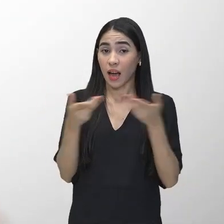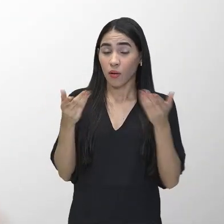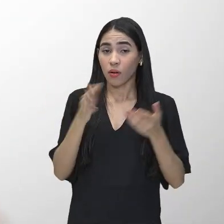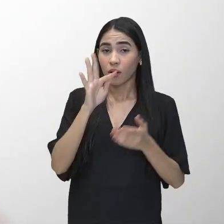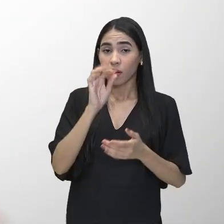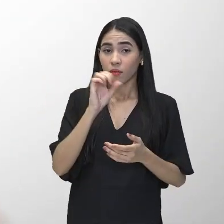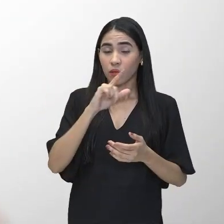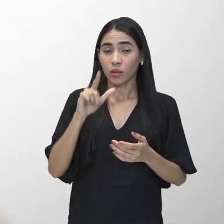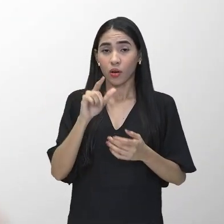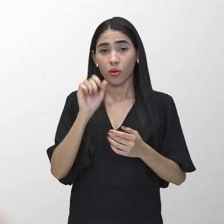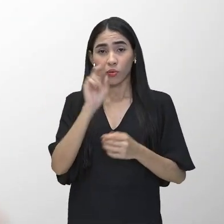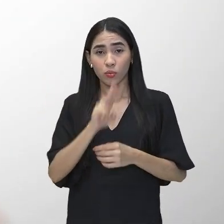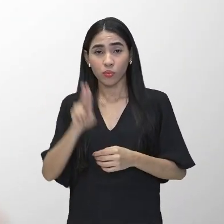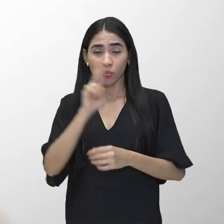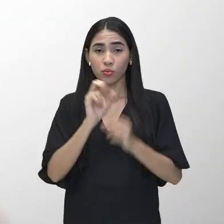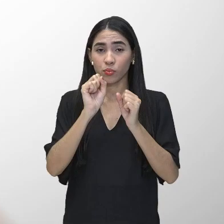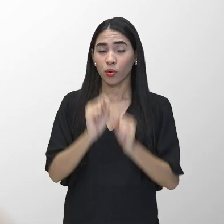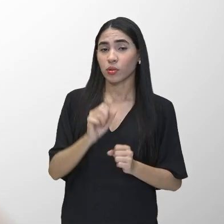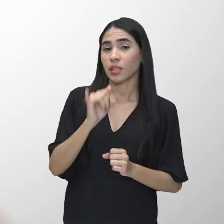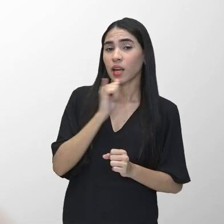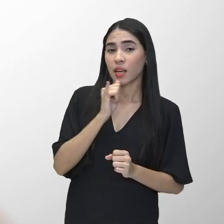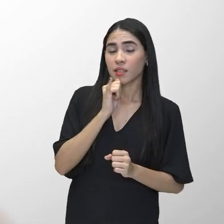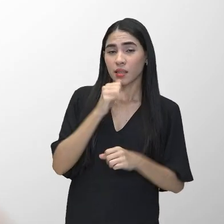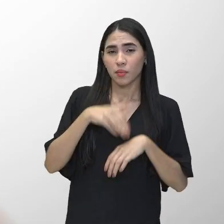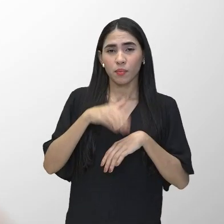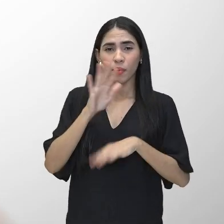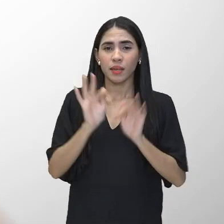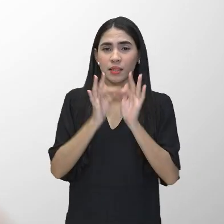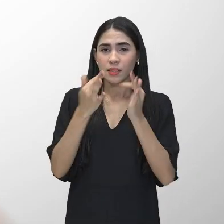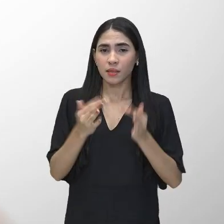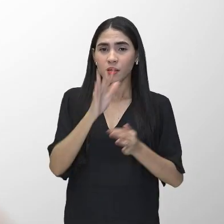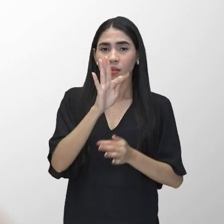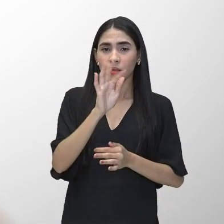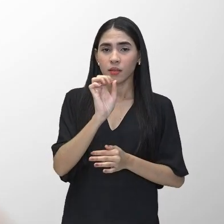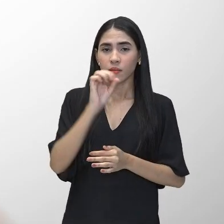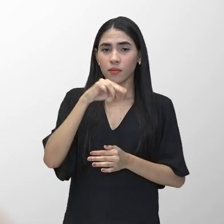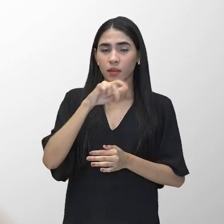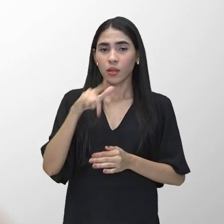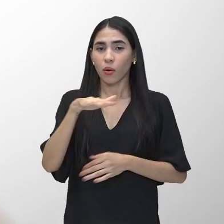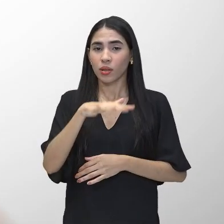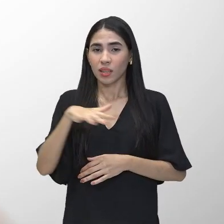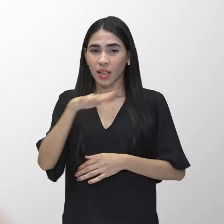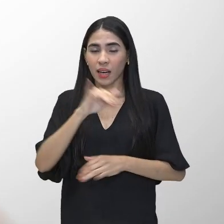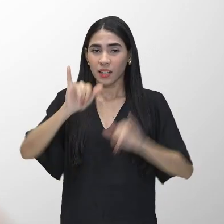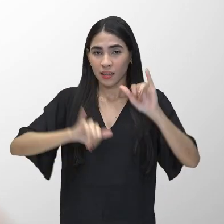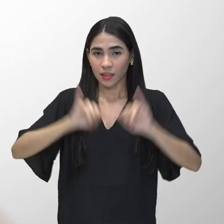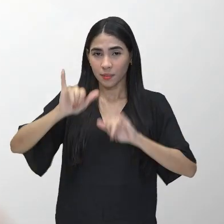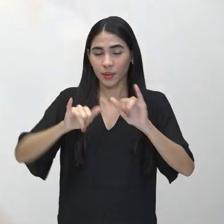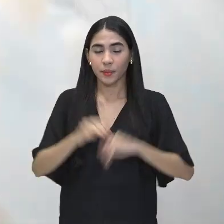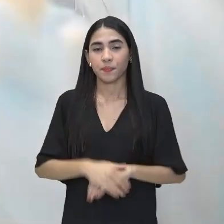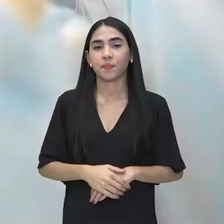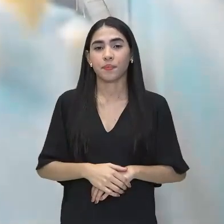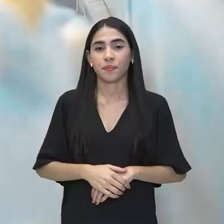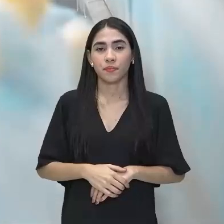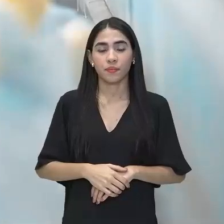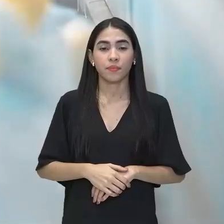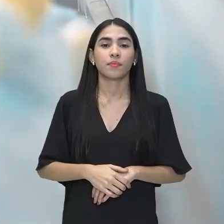fenóis, pode-se destacar o uso da forma mais simples do fenol na indústria química, pois